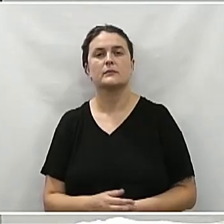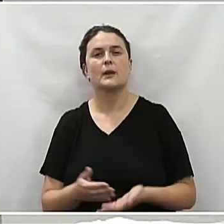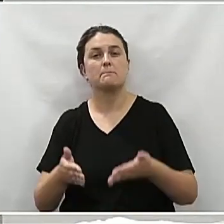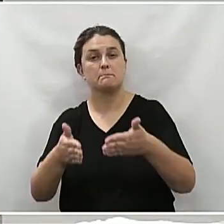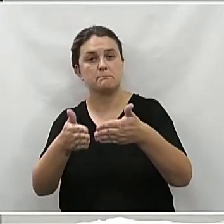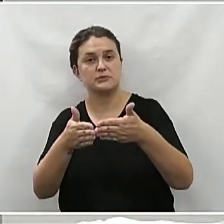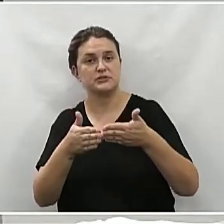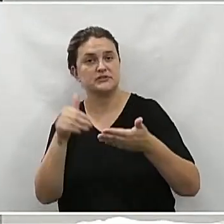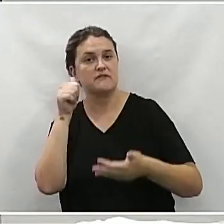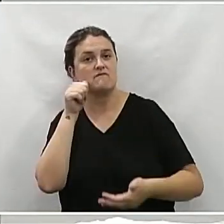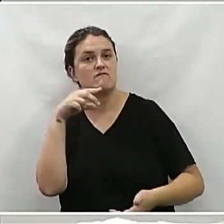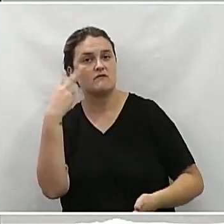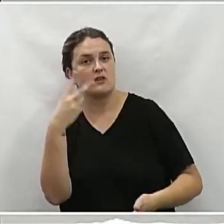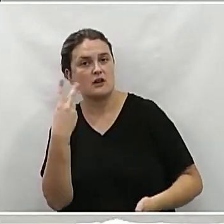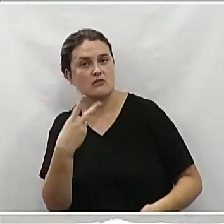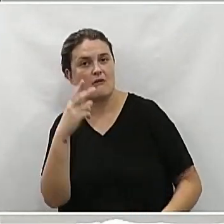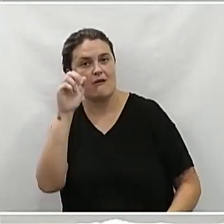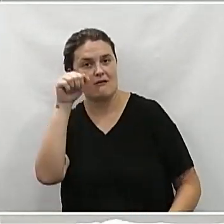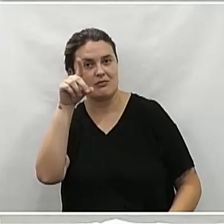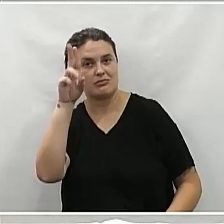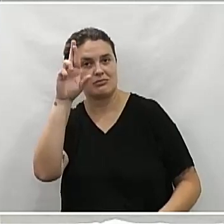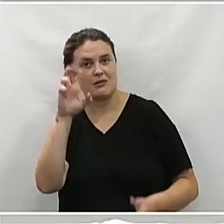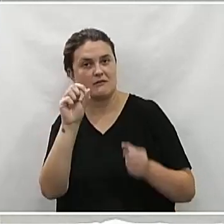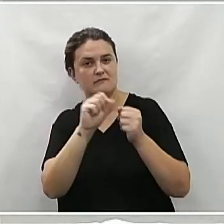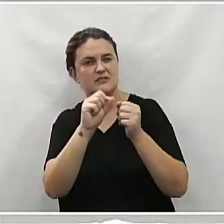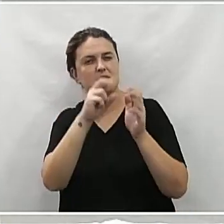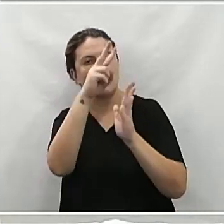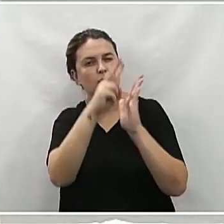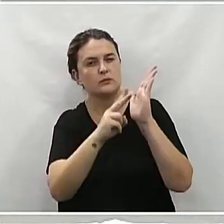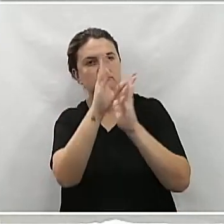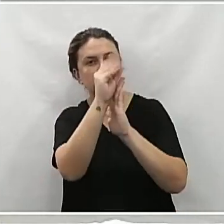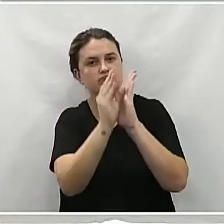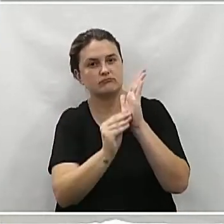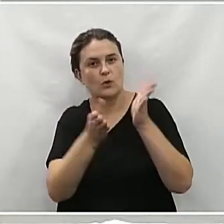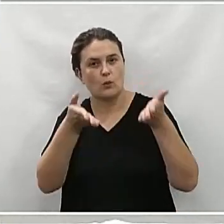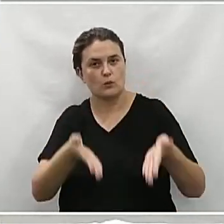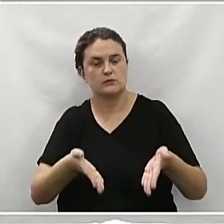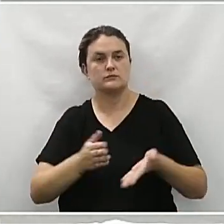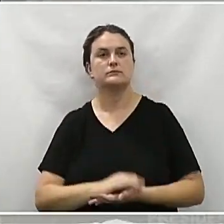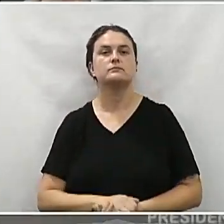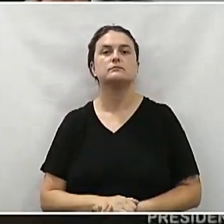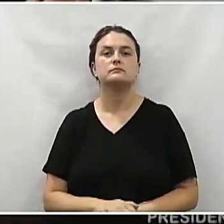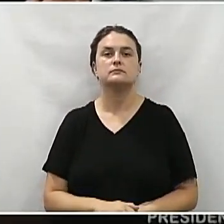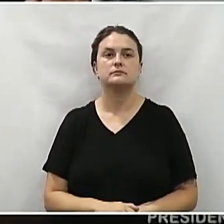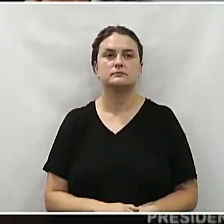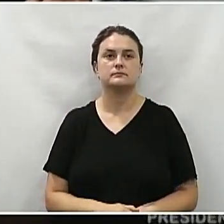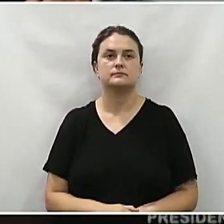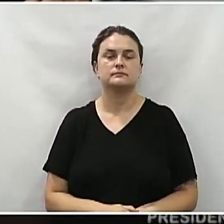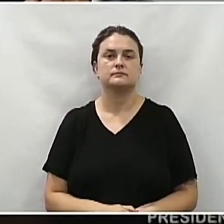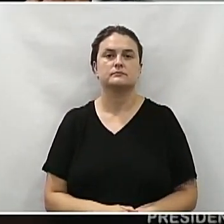Solicito ao vereador André para que proceda a leitura da matéria constante do expediente do dia.